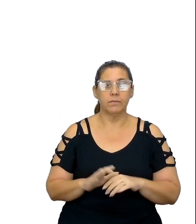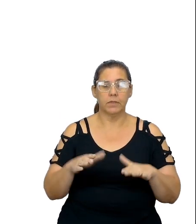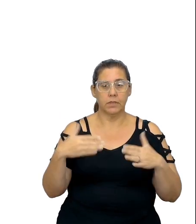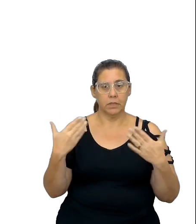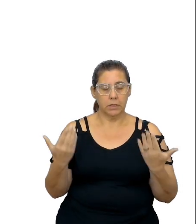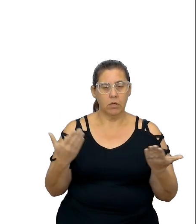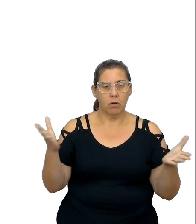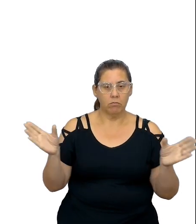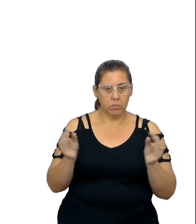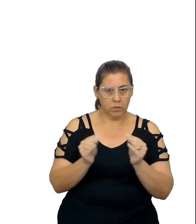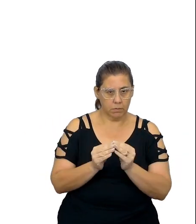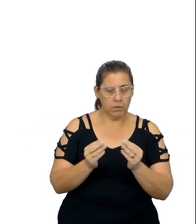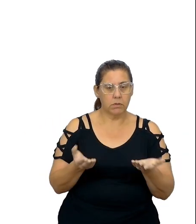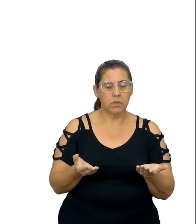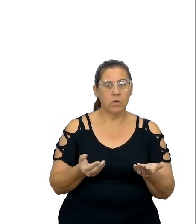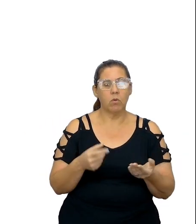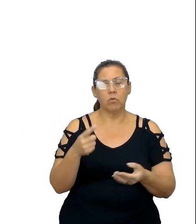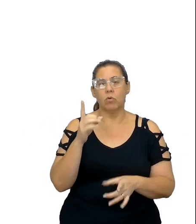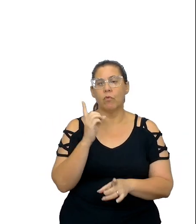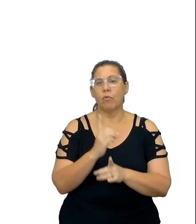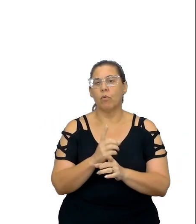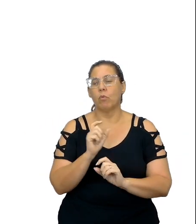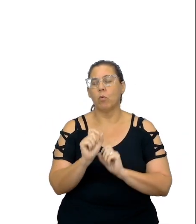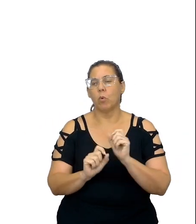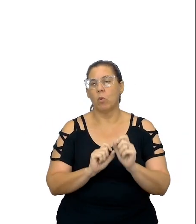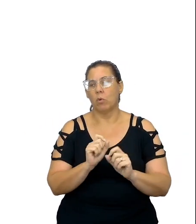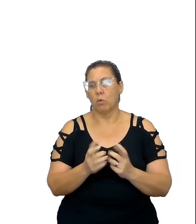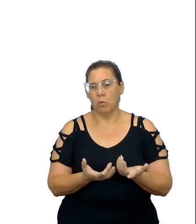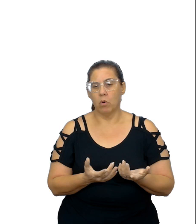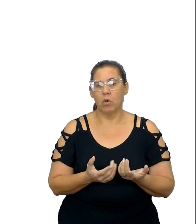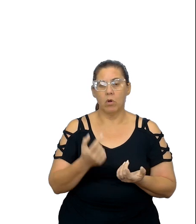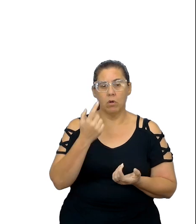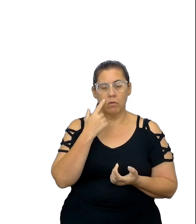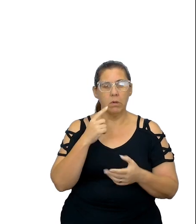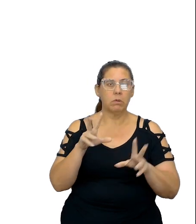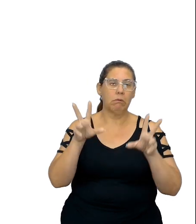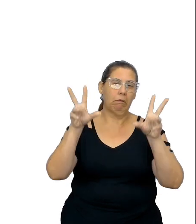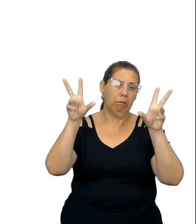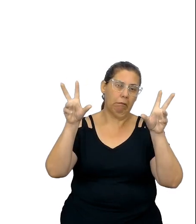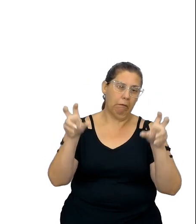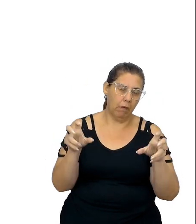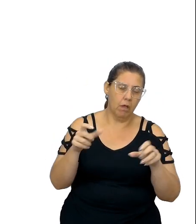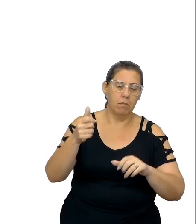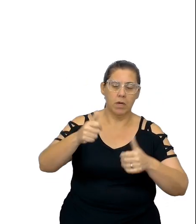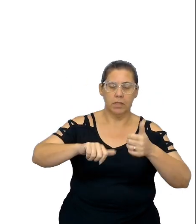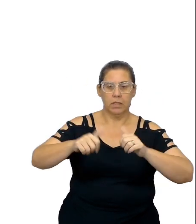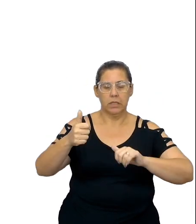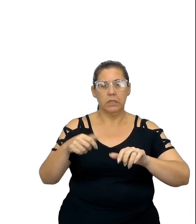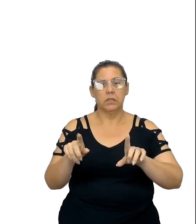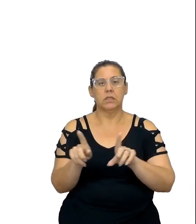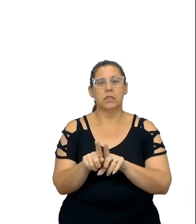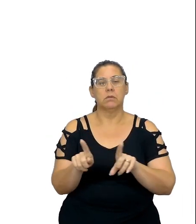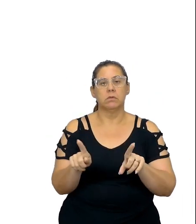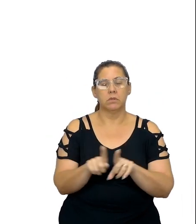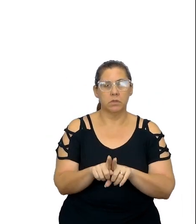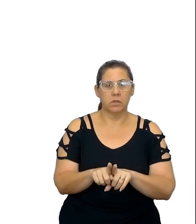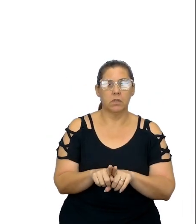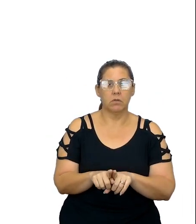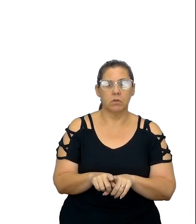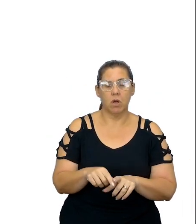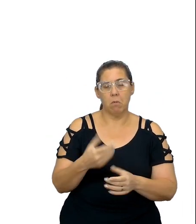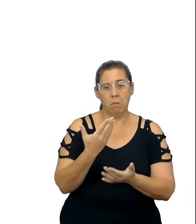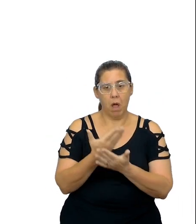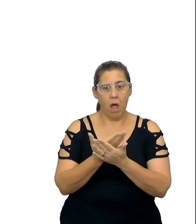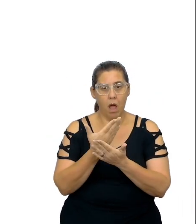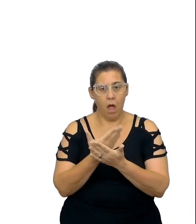Então, o que nós vimos nesse encontro? Nós revisitamos os aspectos teóricos, nós analisamos aí, pelo menos, algumas